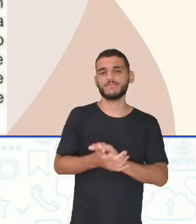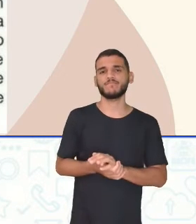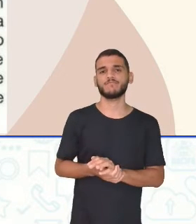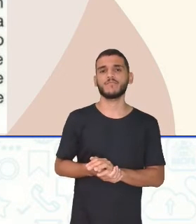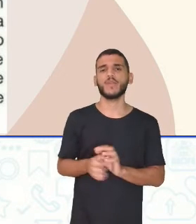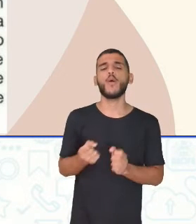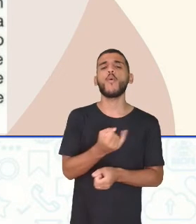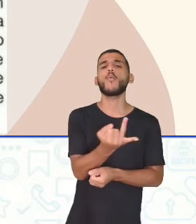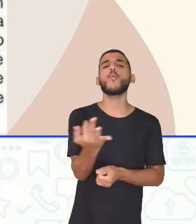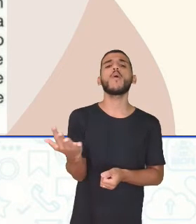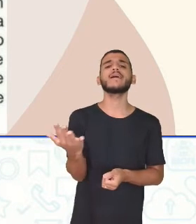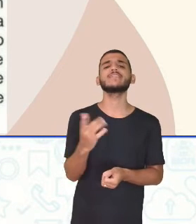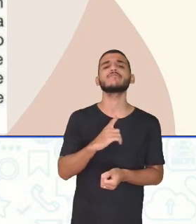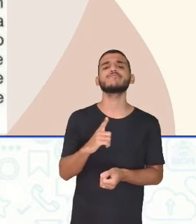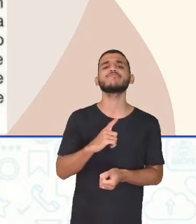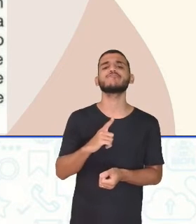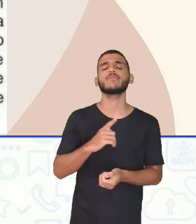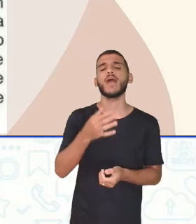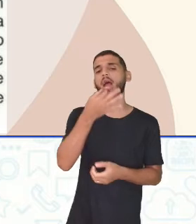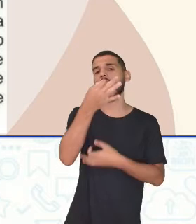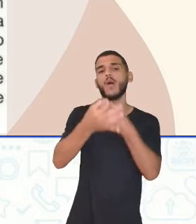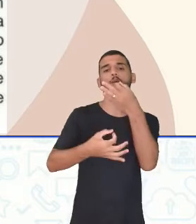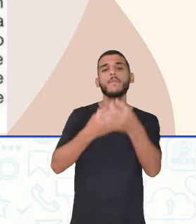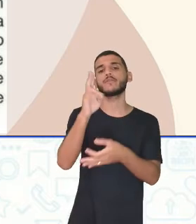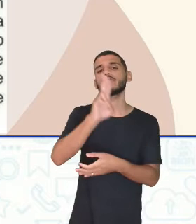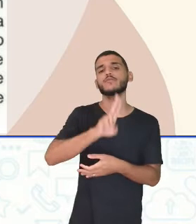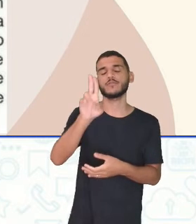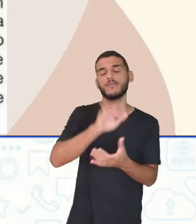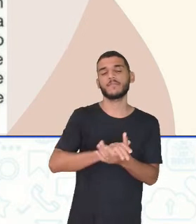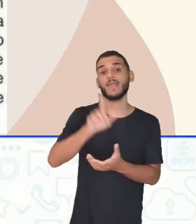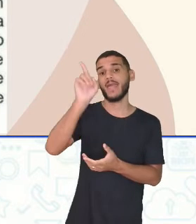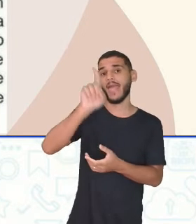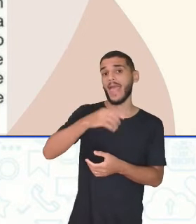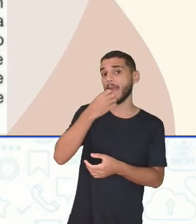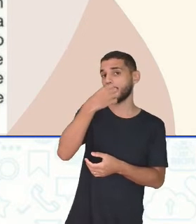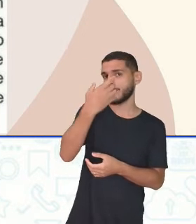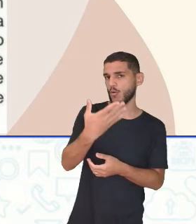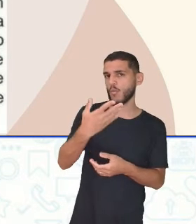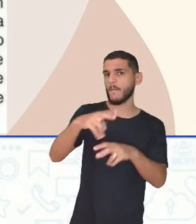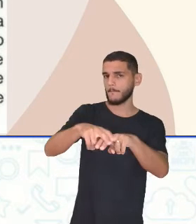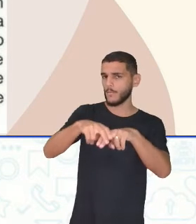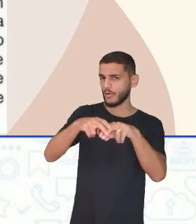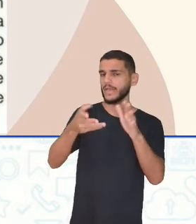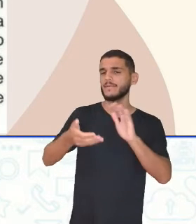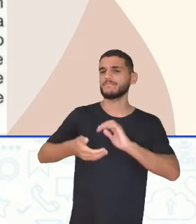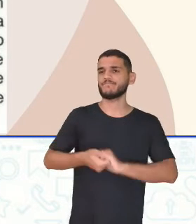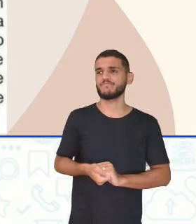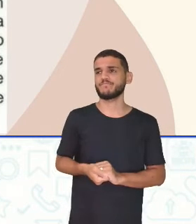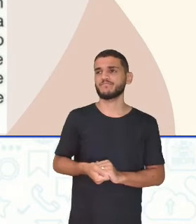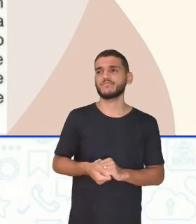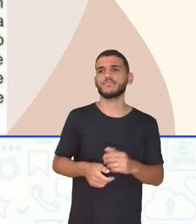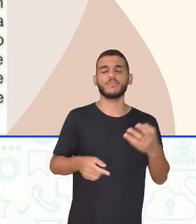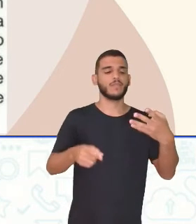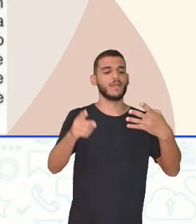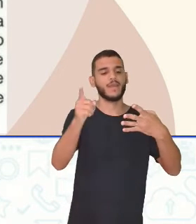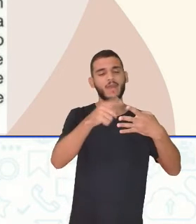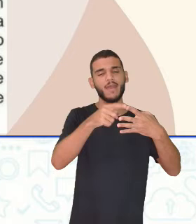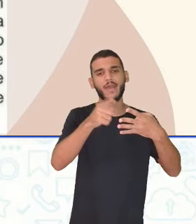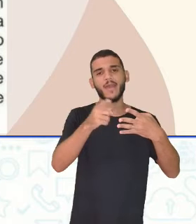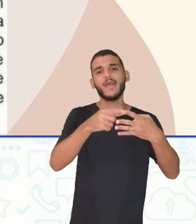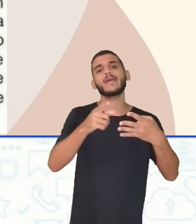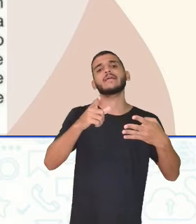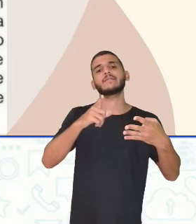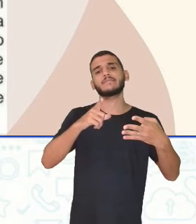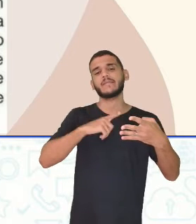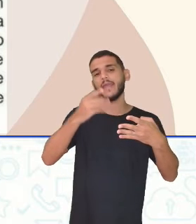argumentos que ele usou, né? Ele diz assim que é uma ótima ferramenta, por quê? Aí ele usa, a gente pode gravar conversas, vídeos